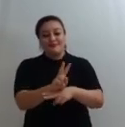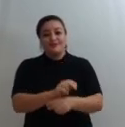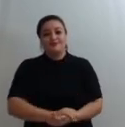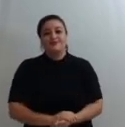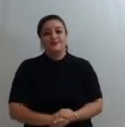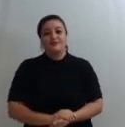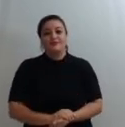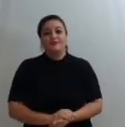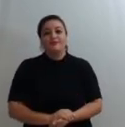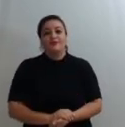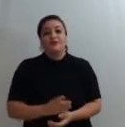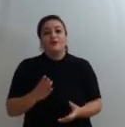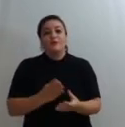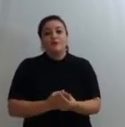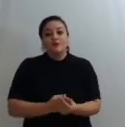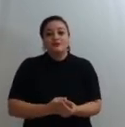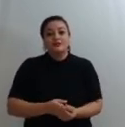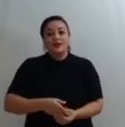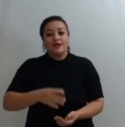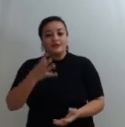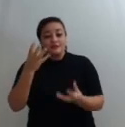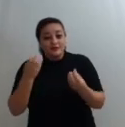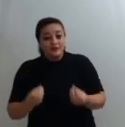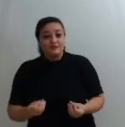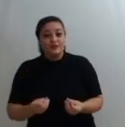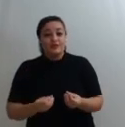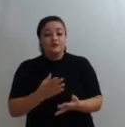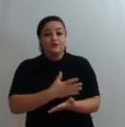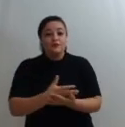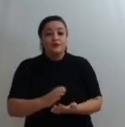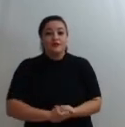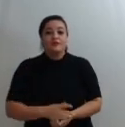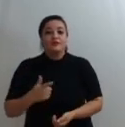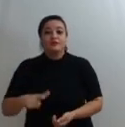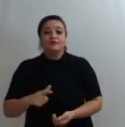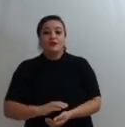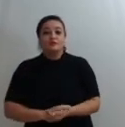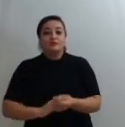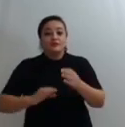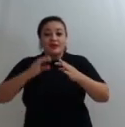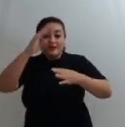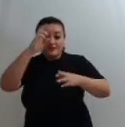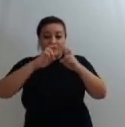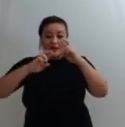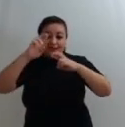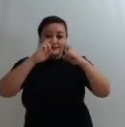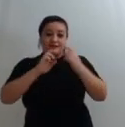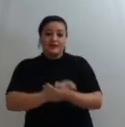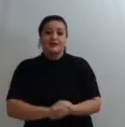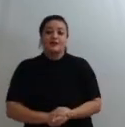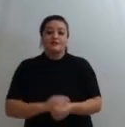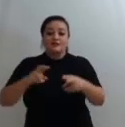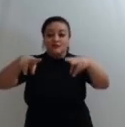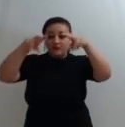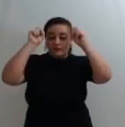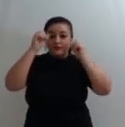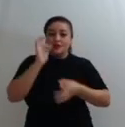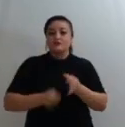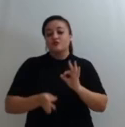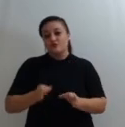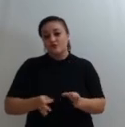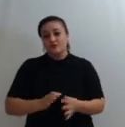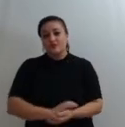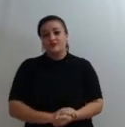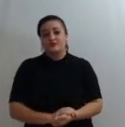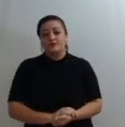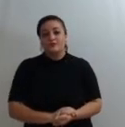origem. A matéria não analisada pelo colegiado Tribunal de Justiça, então seria a liminar, da liminar,